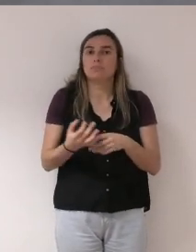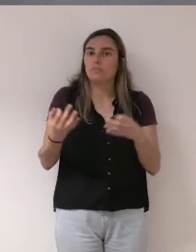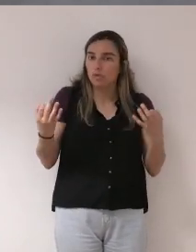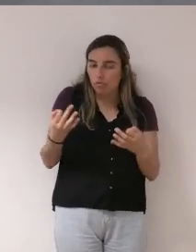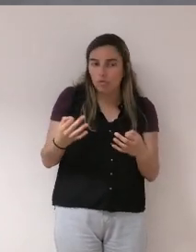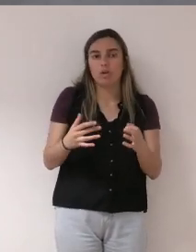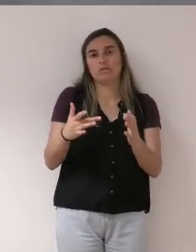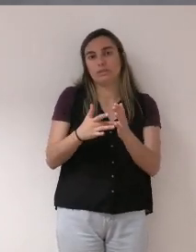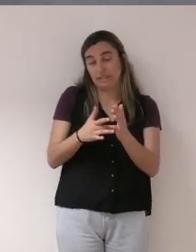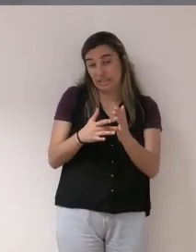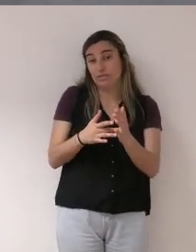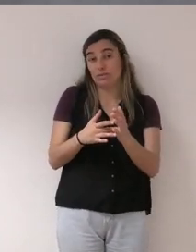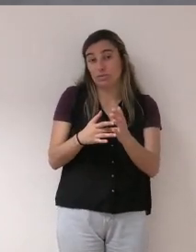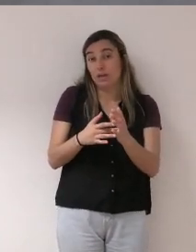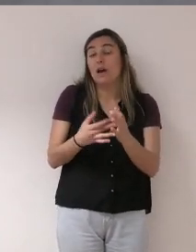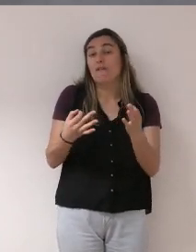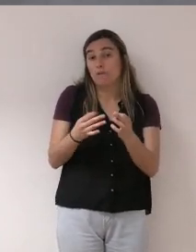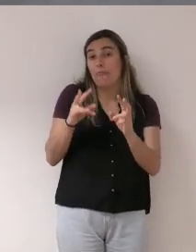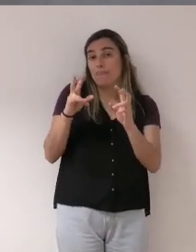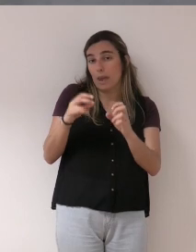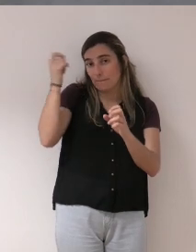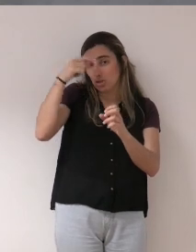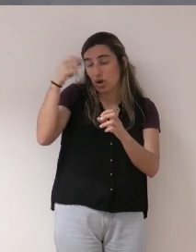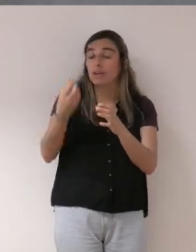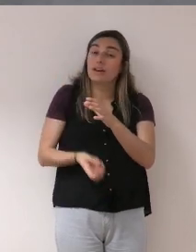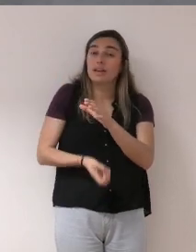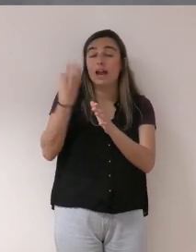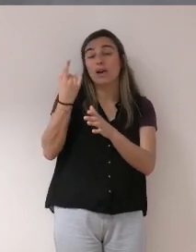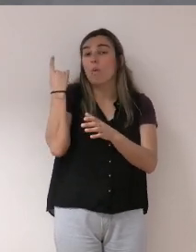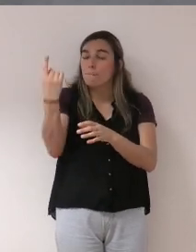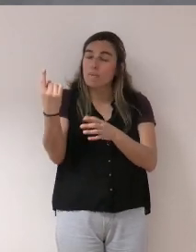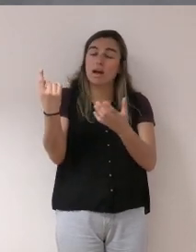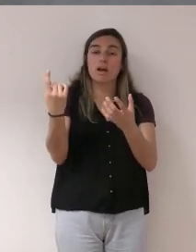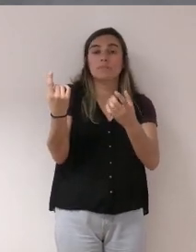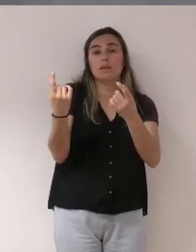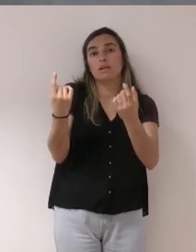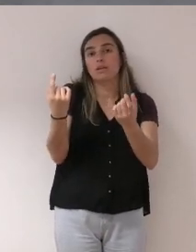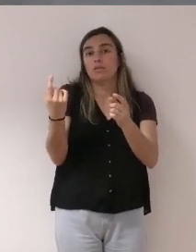ter uma história, de imaginar e de criar uma realidade